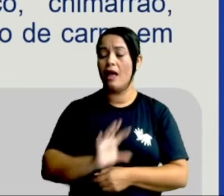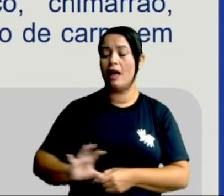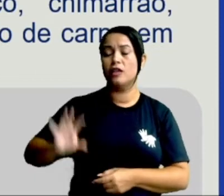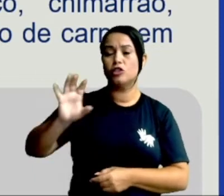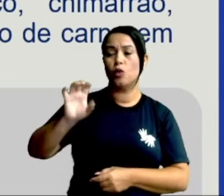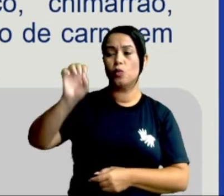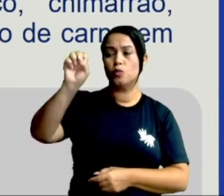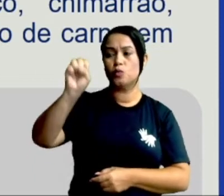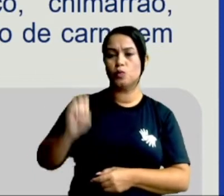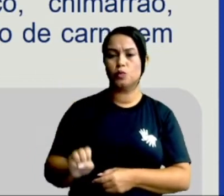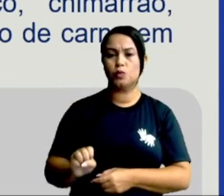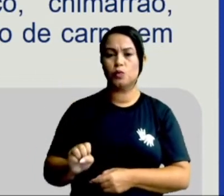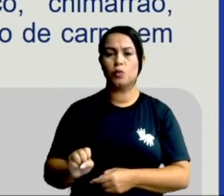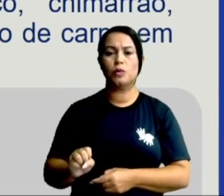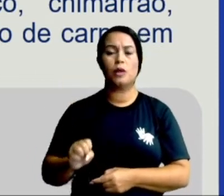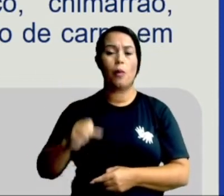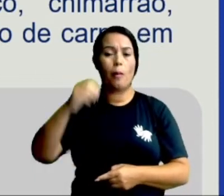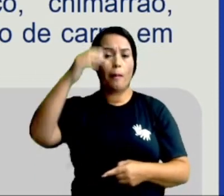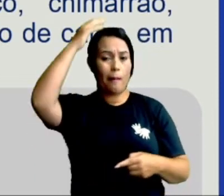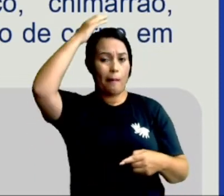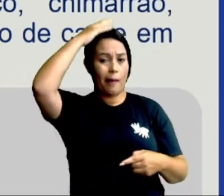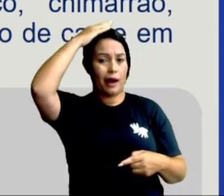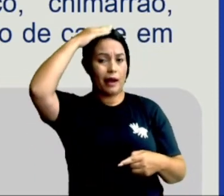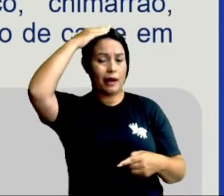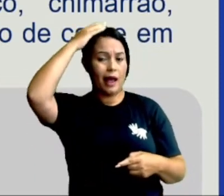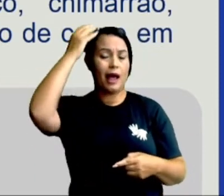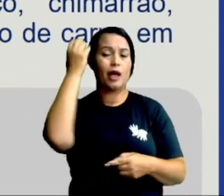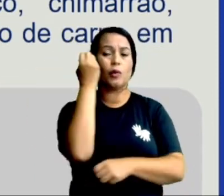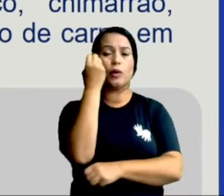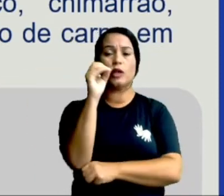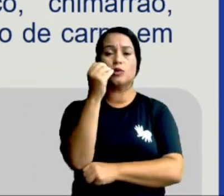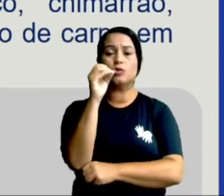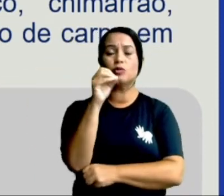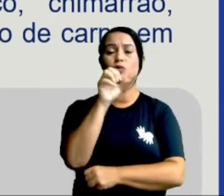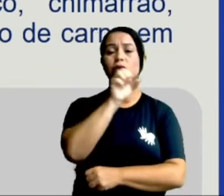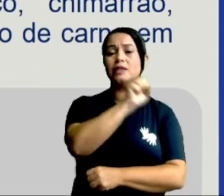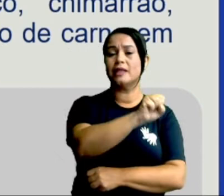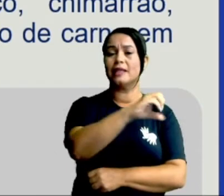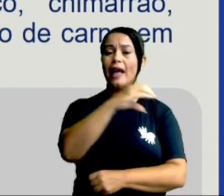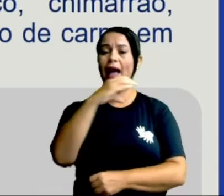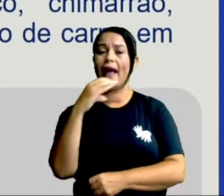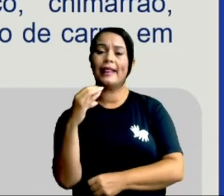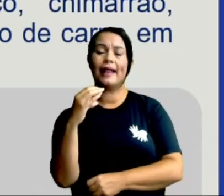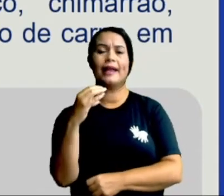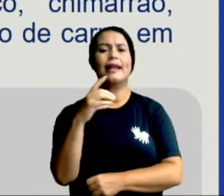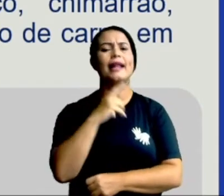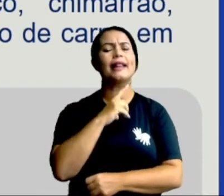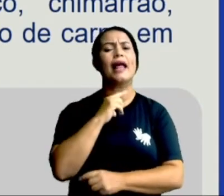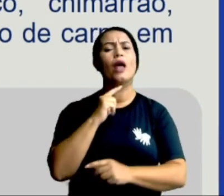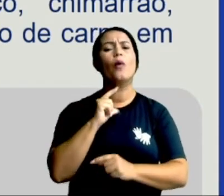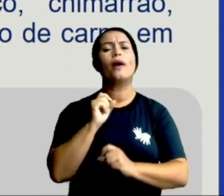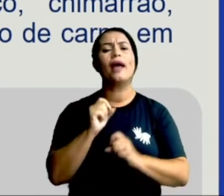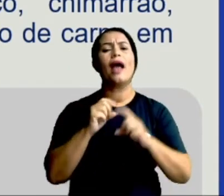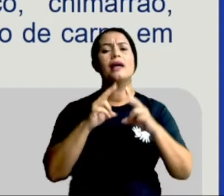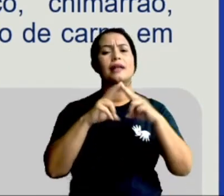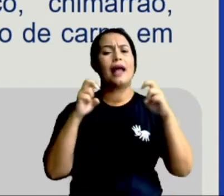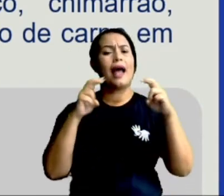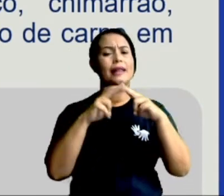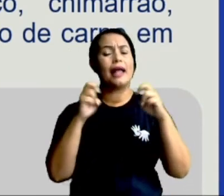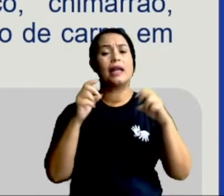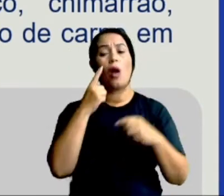do Paraná, Rio Grande do Sul e Santa Catarina. O sul apresenta aspectos culturais dos